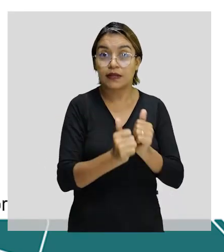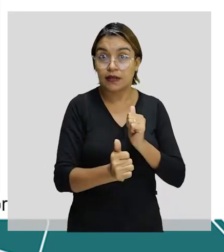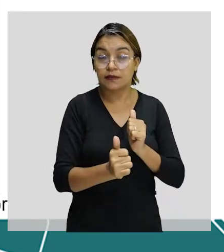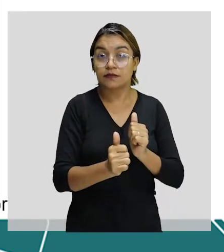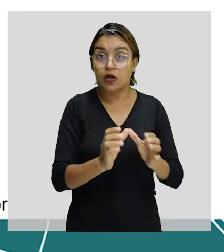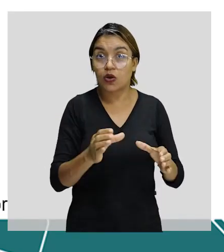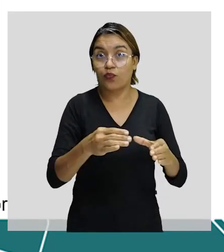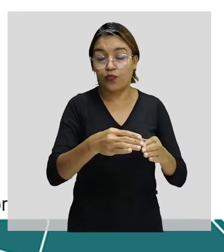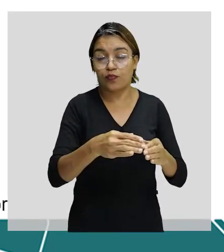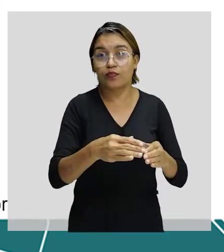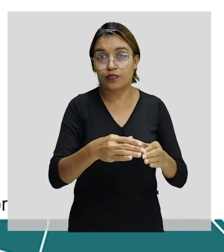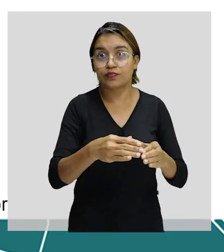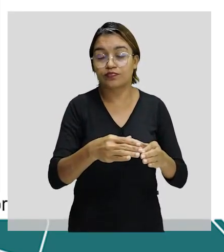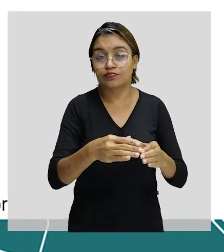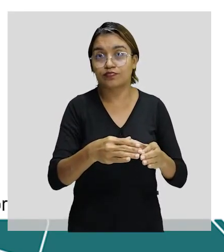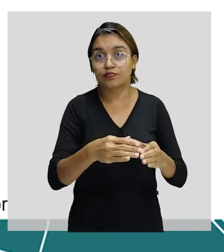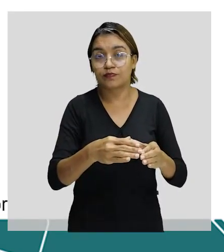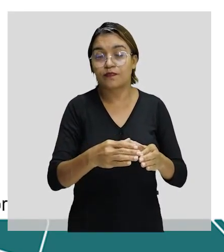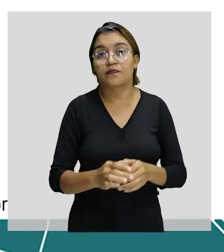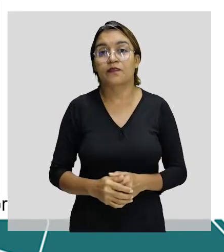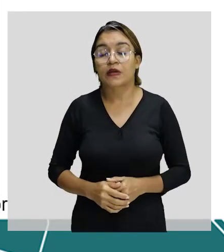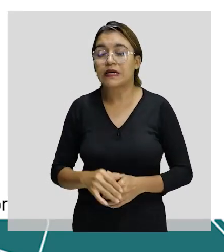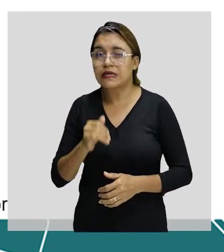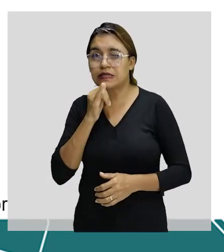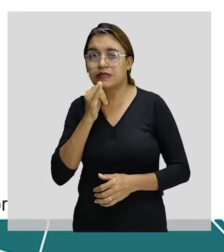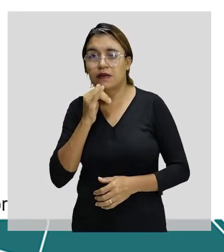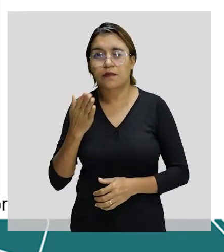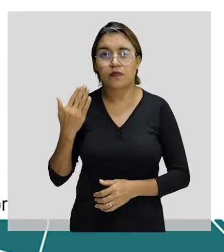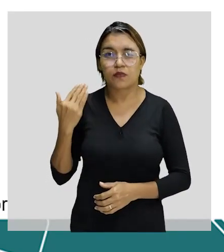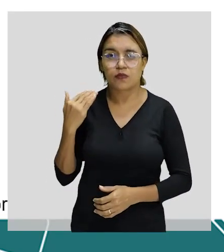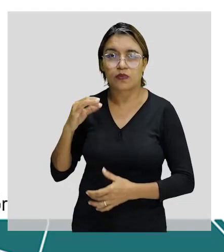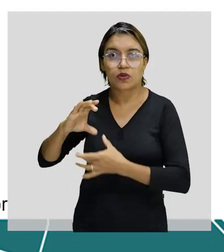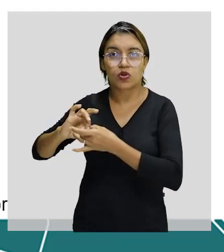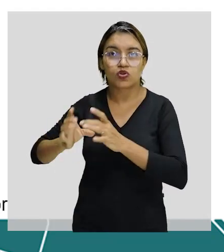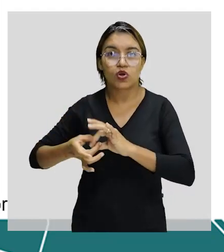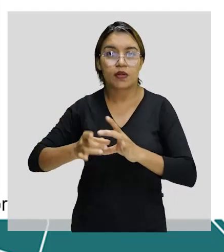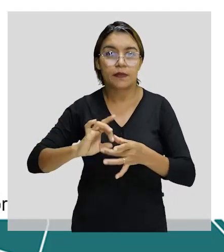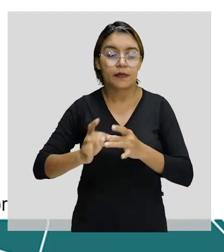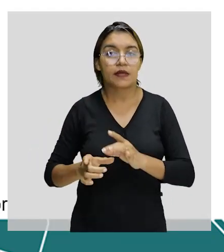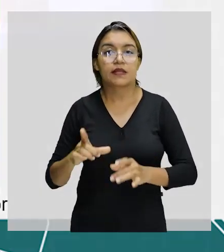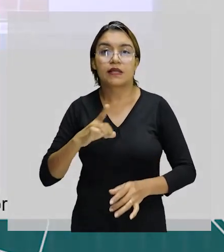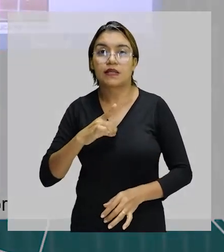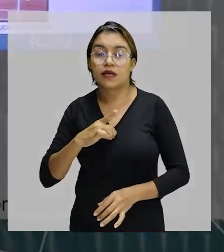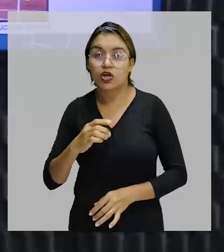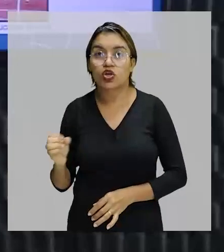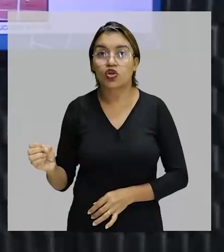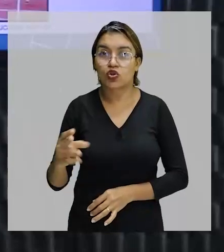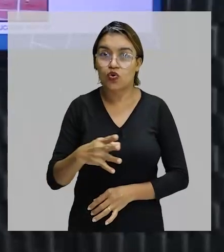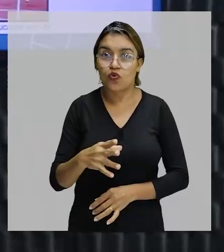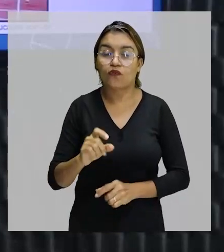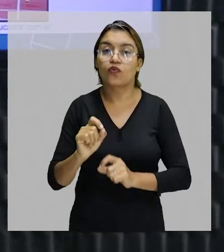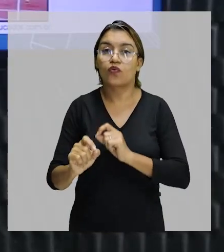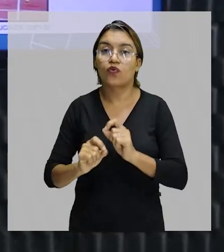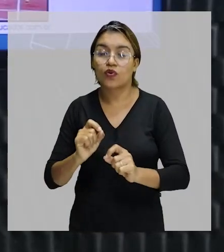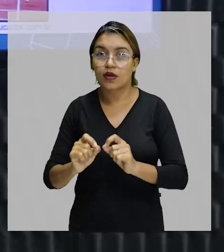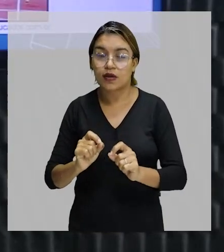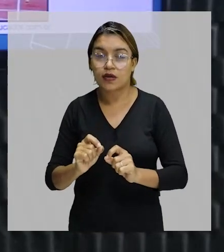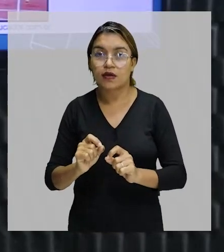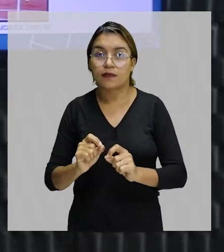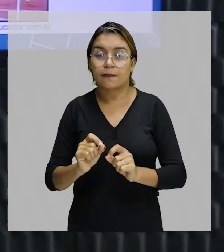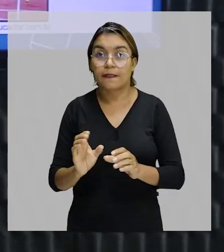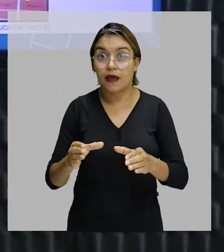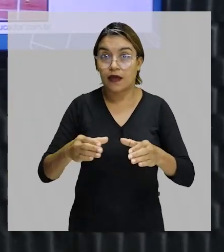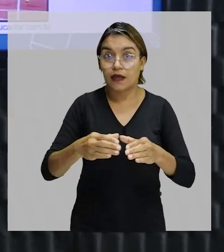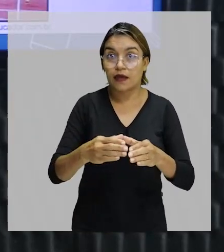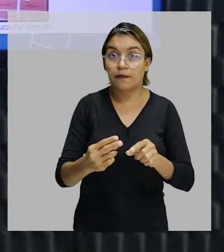na verdade. A novidade que nós tivemos nos últimos Jogos Olímpicos foi qual? Foi adicionado o revezamento misto. A equipe era